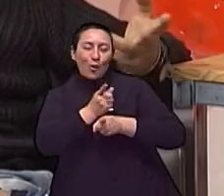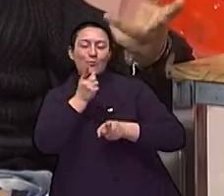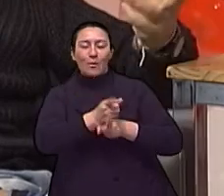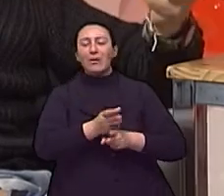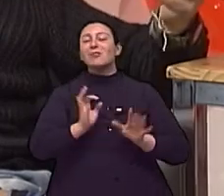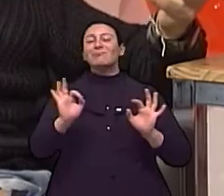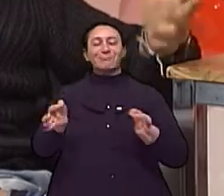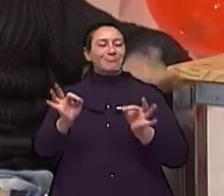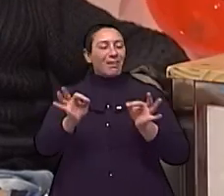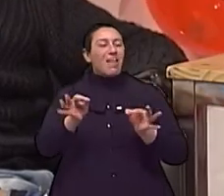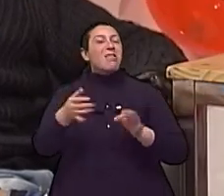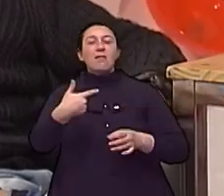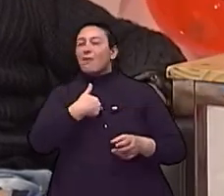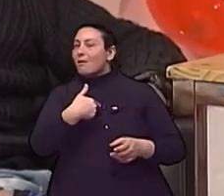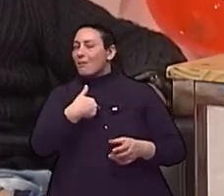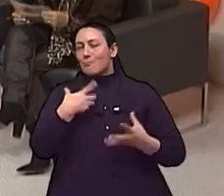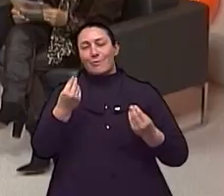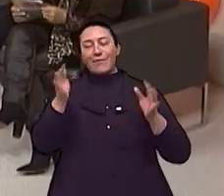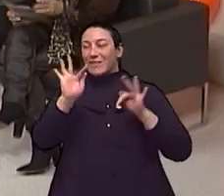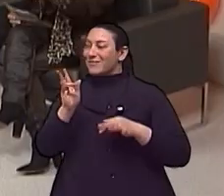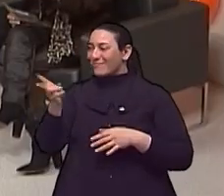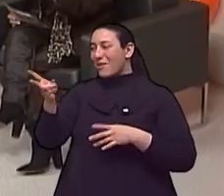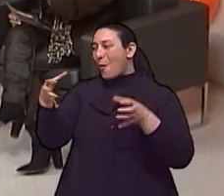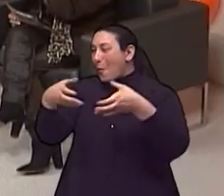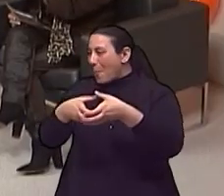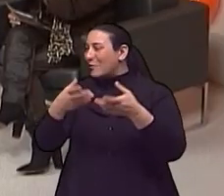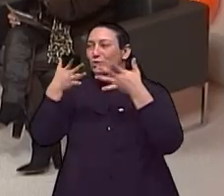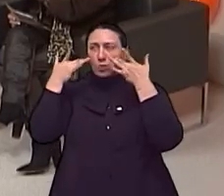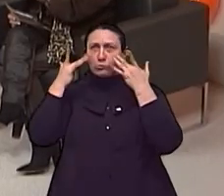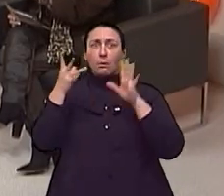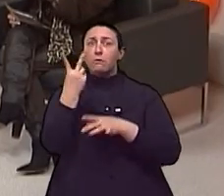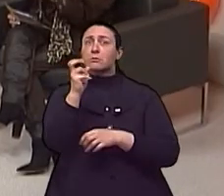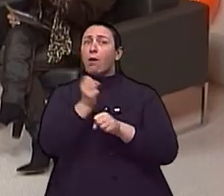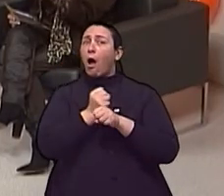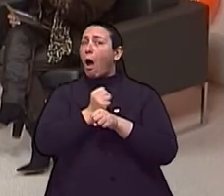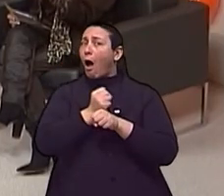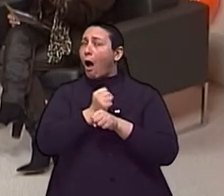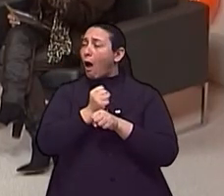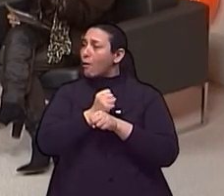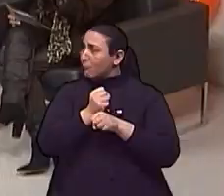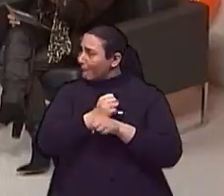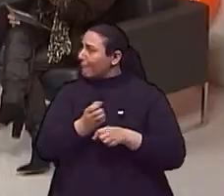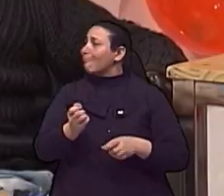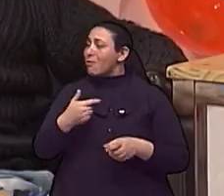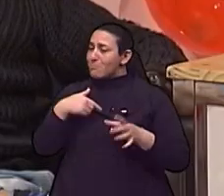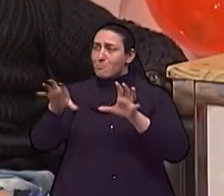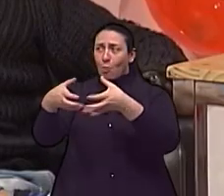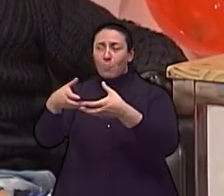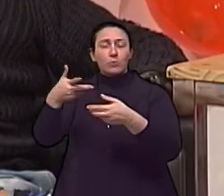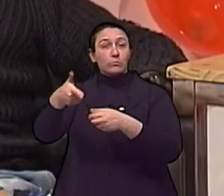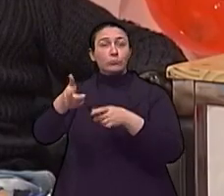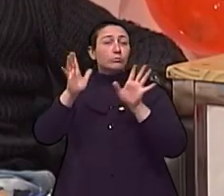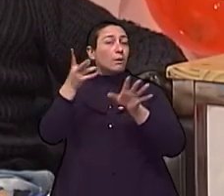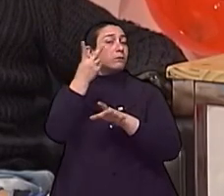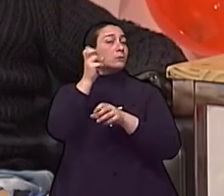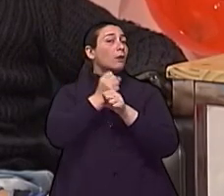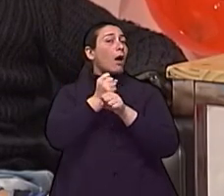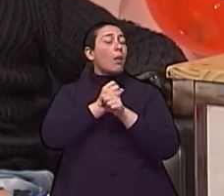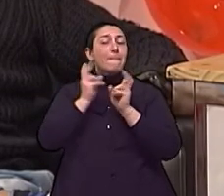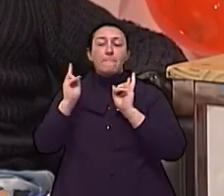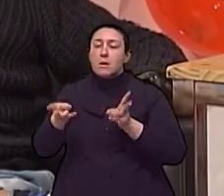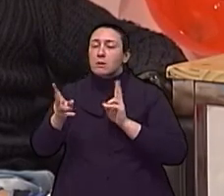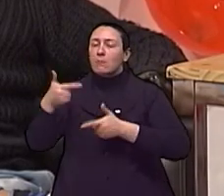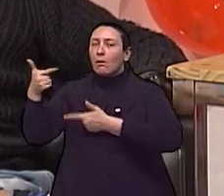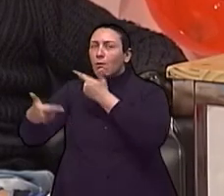sentei aqui do meu grupo de teatro querido né se ele for 25 anos velho quando apresenta um espetáculo que ela se apresenta uma 25